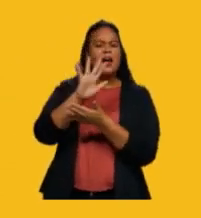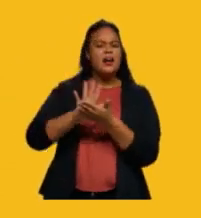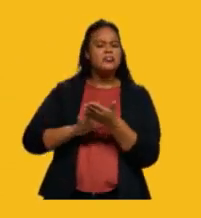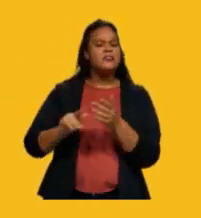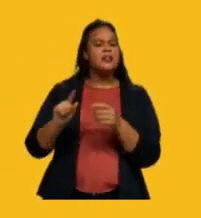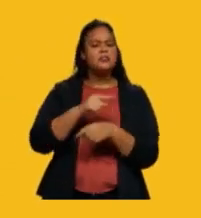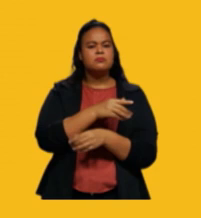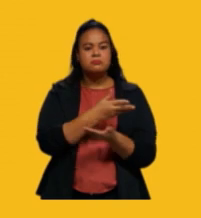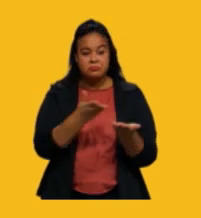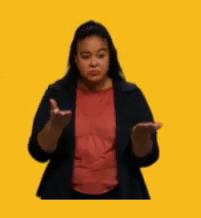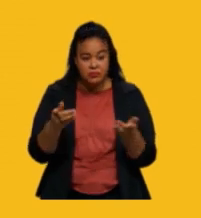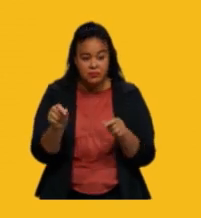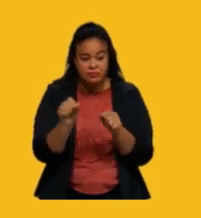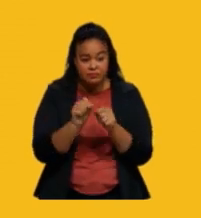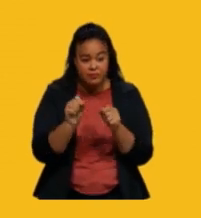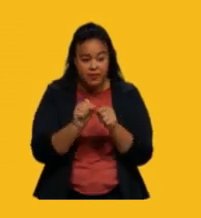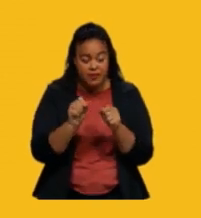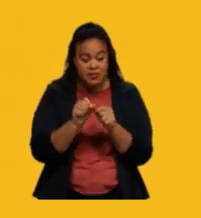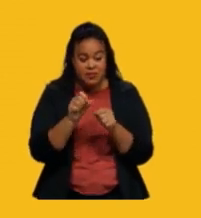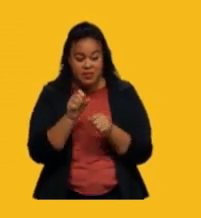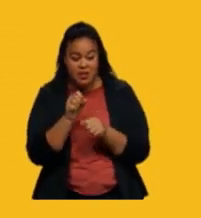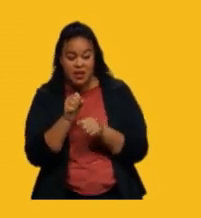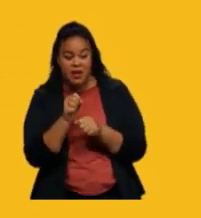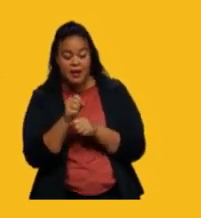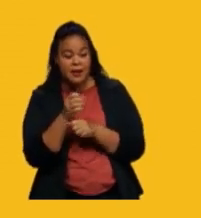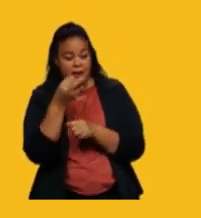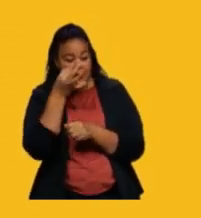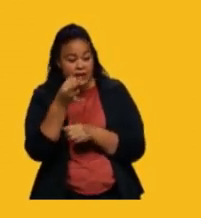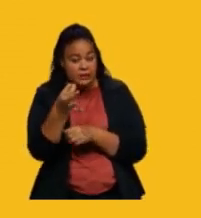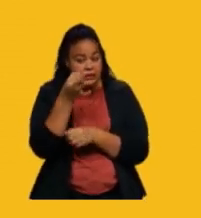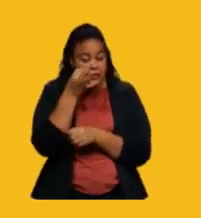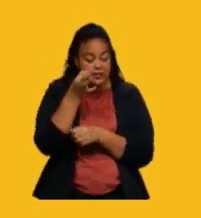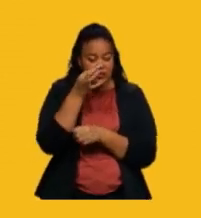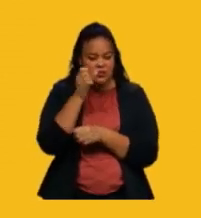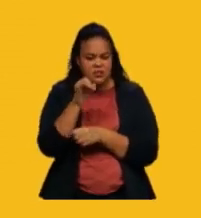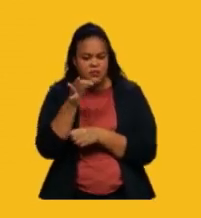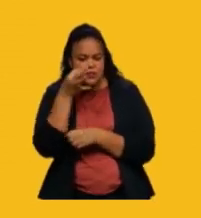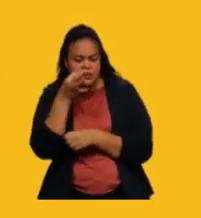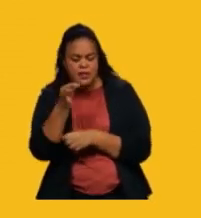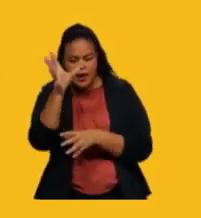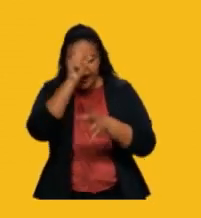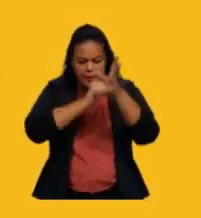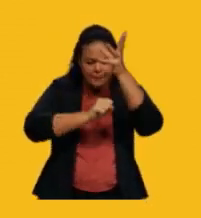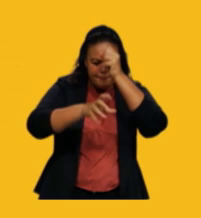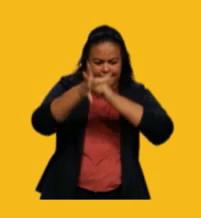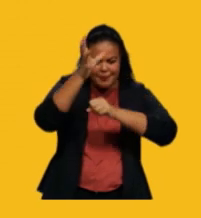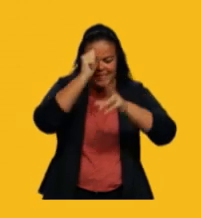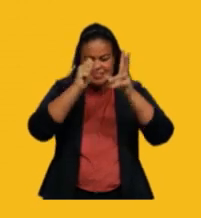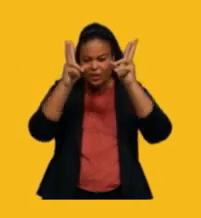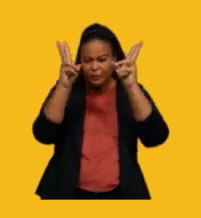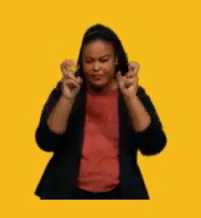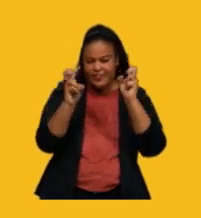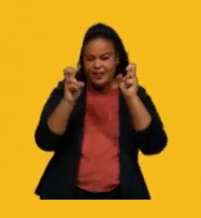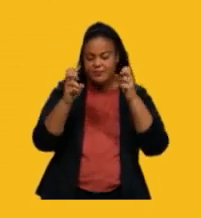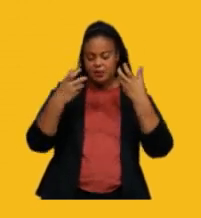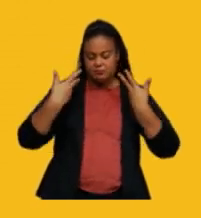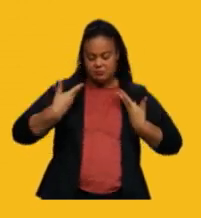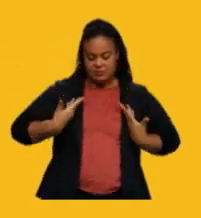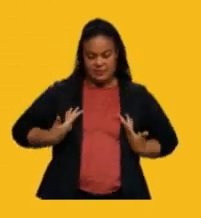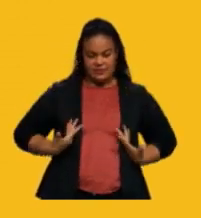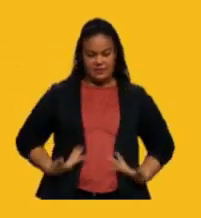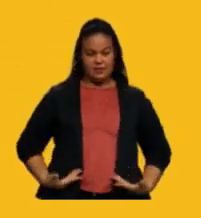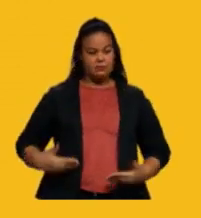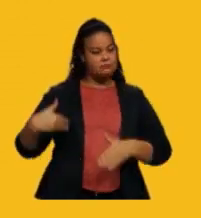fazer, para verificar se você realmente prestou atenção na aula, se você realmente aprendeu o tema puberdade. Tem